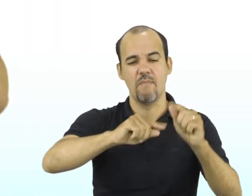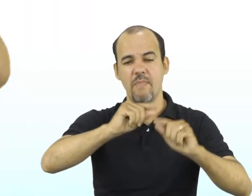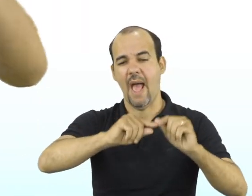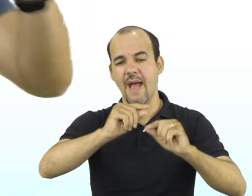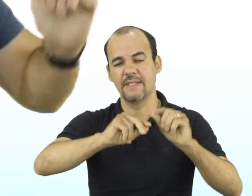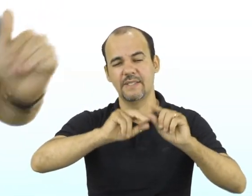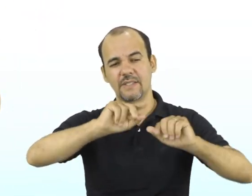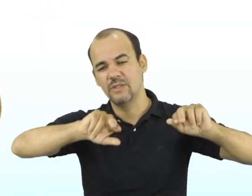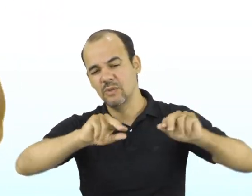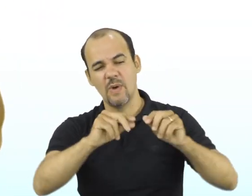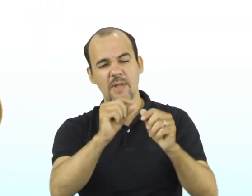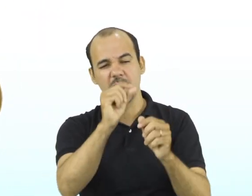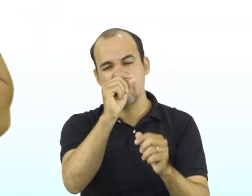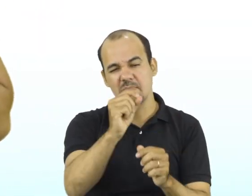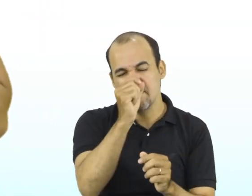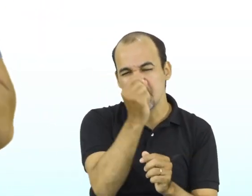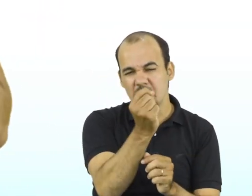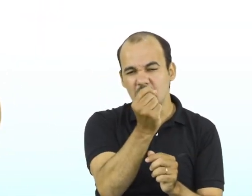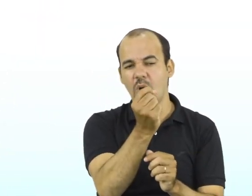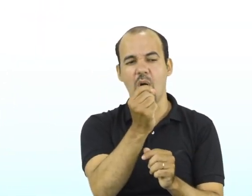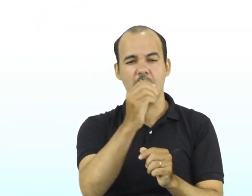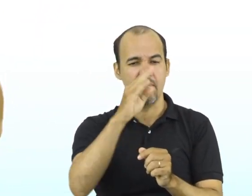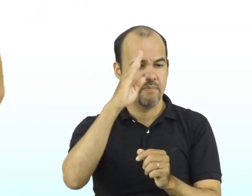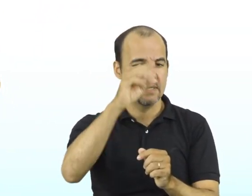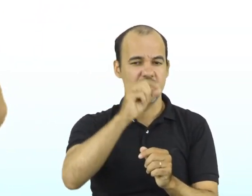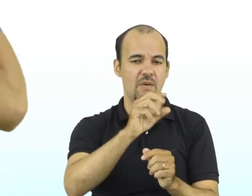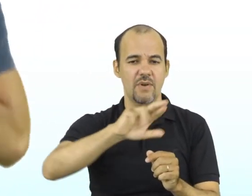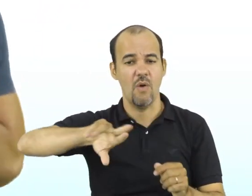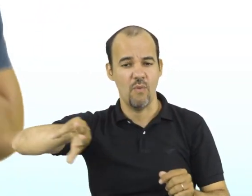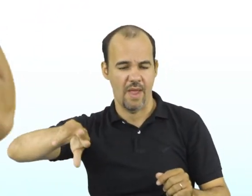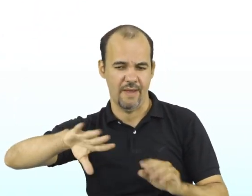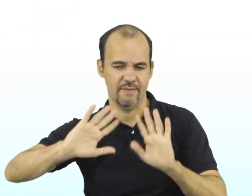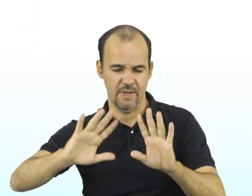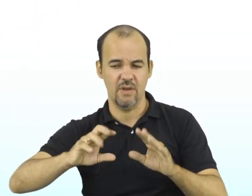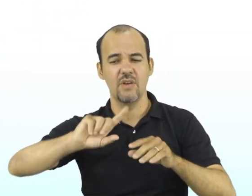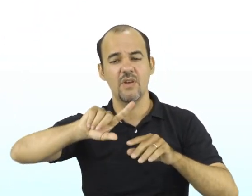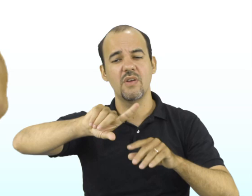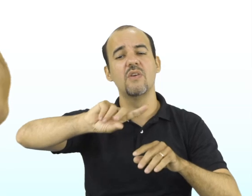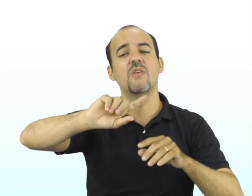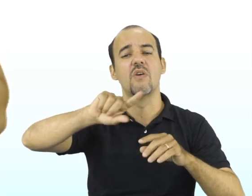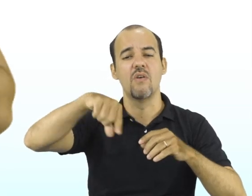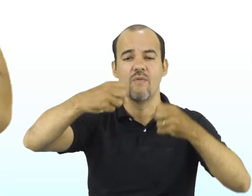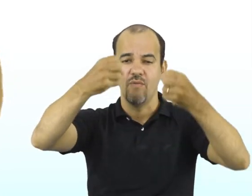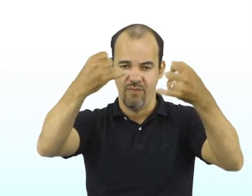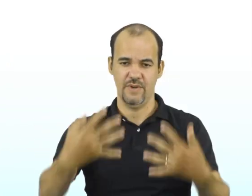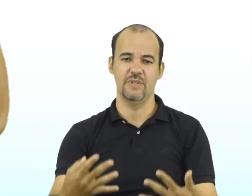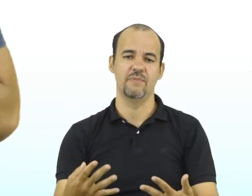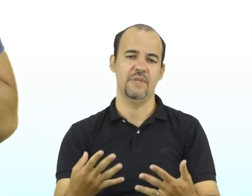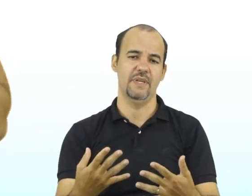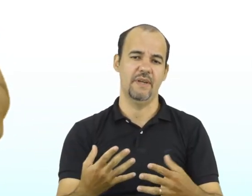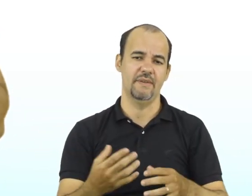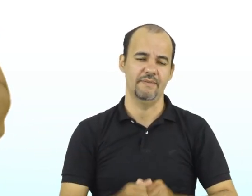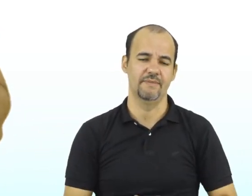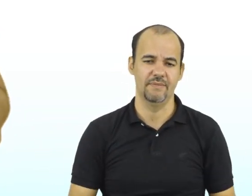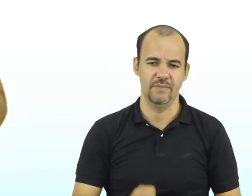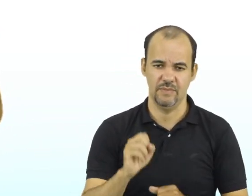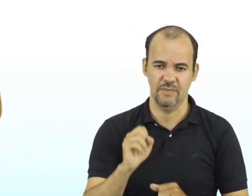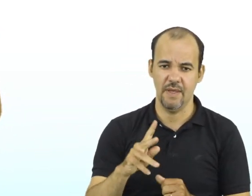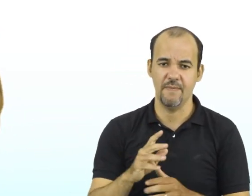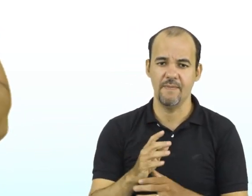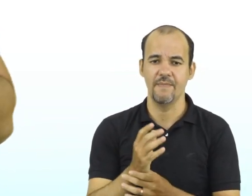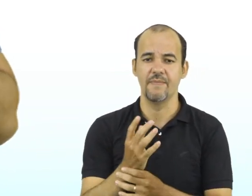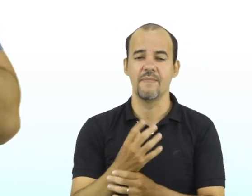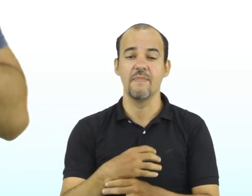vão começar a desmistificar esse Paranauê. Beleza? O átomo não é a menor parte da